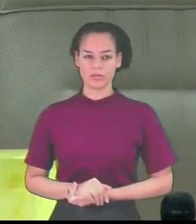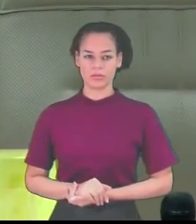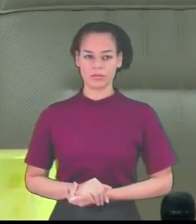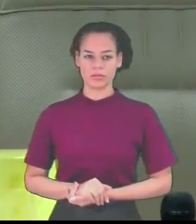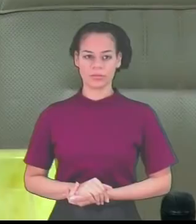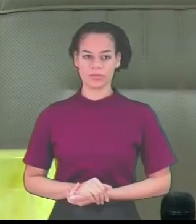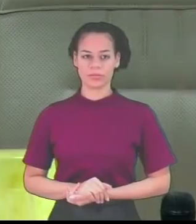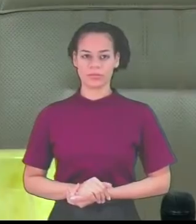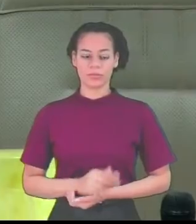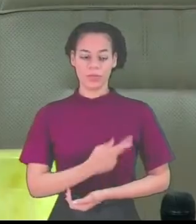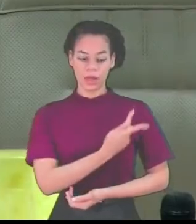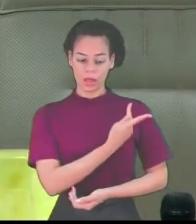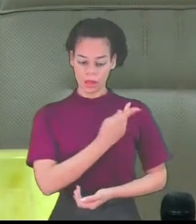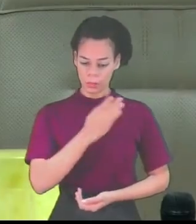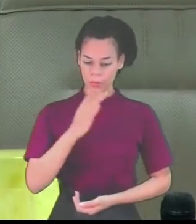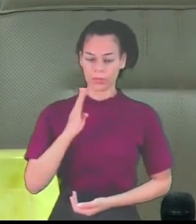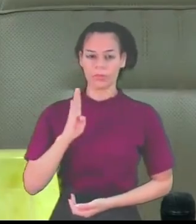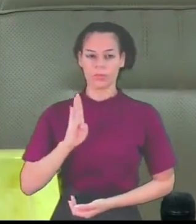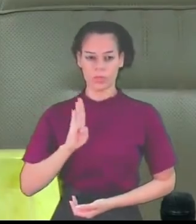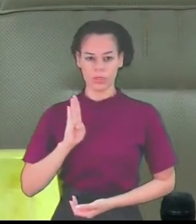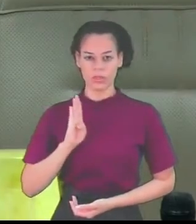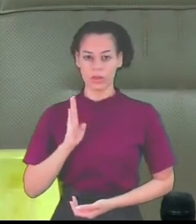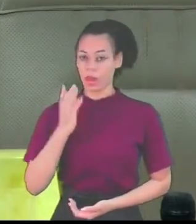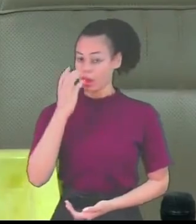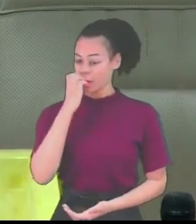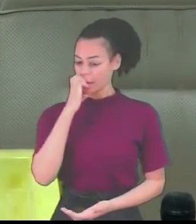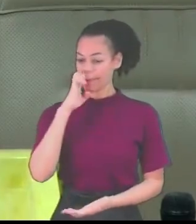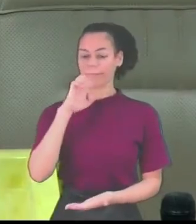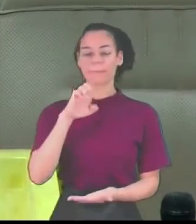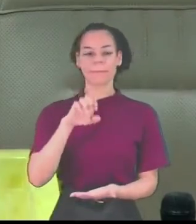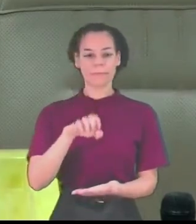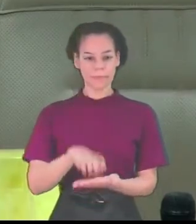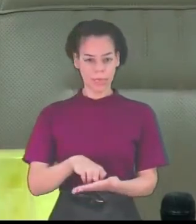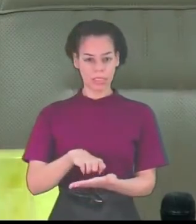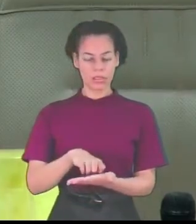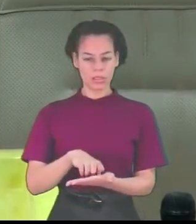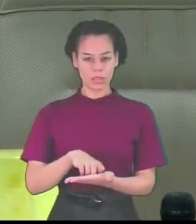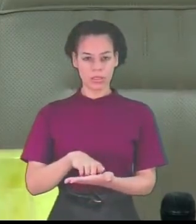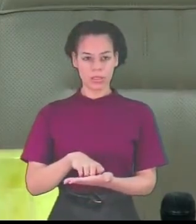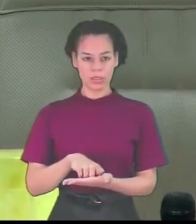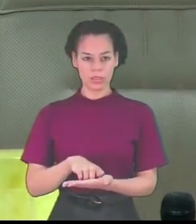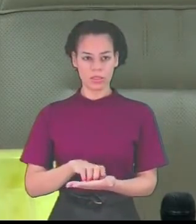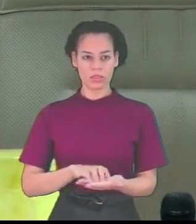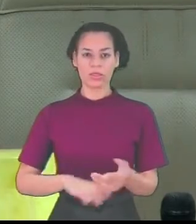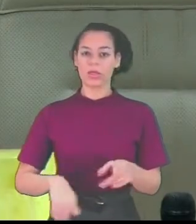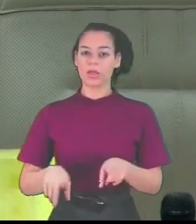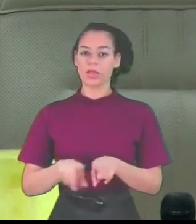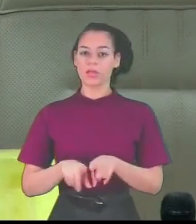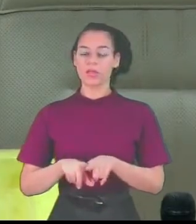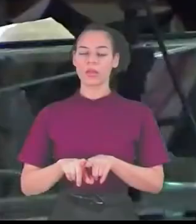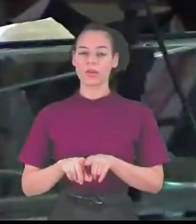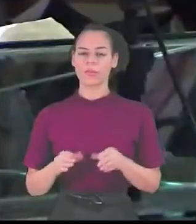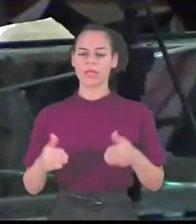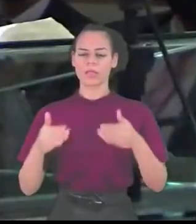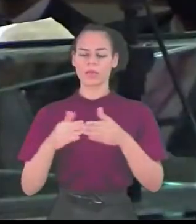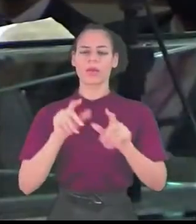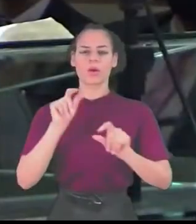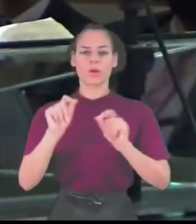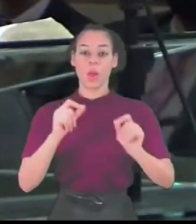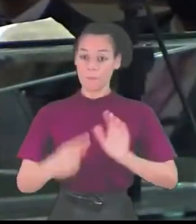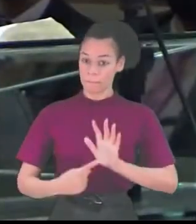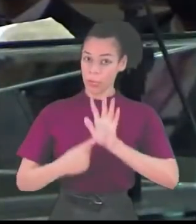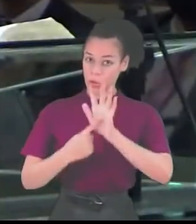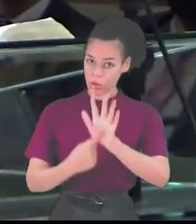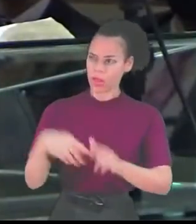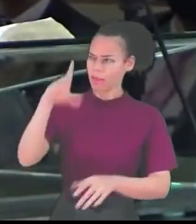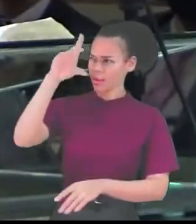o que brews epístola se propõe também é mostrar que Deus existe